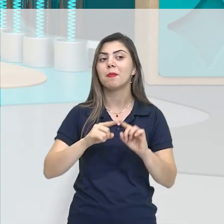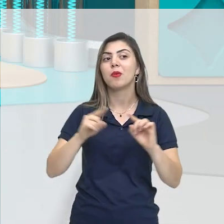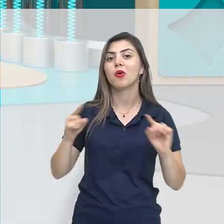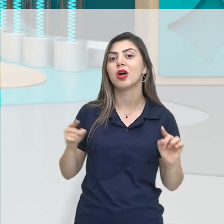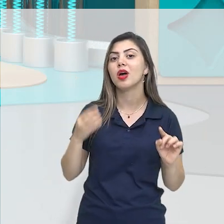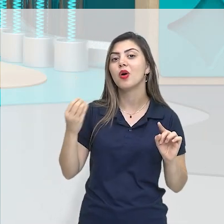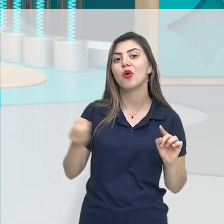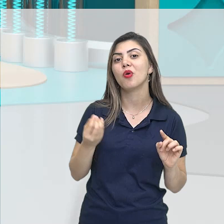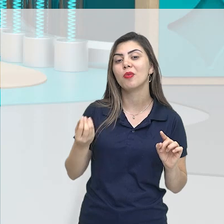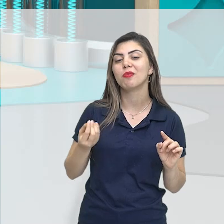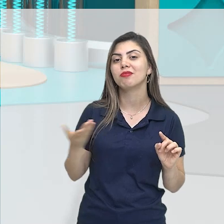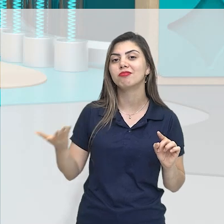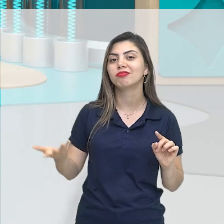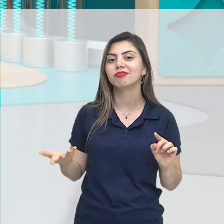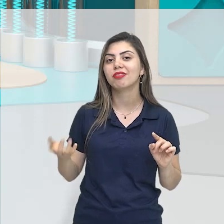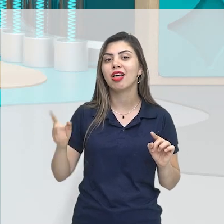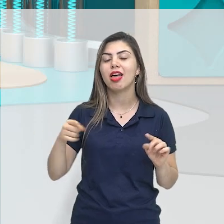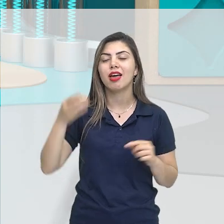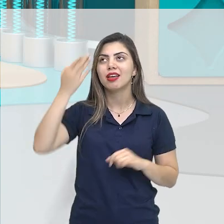de uma maneira